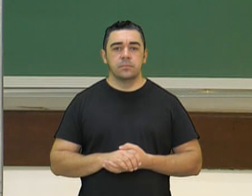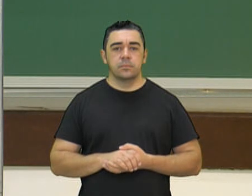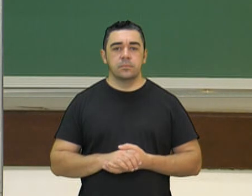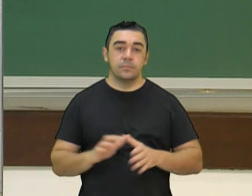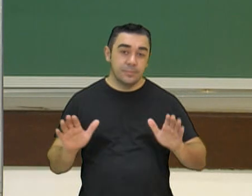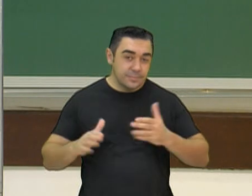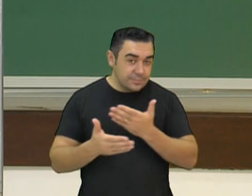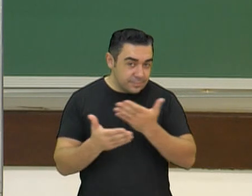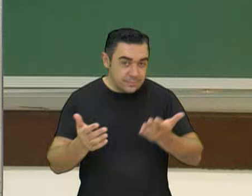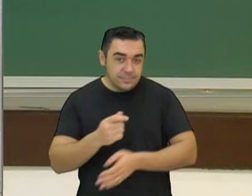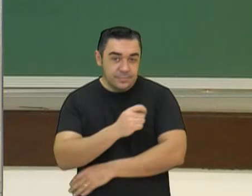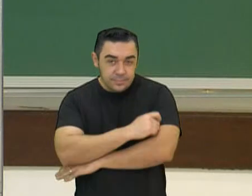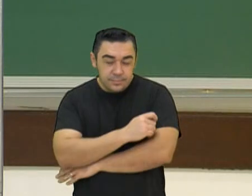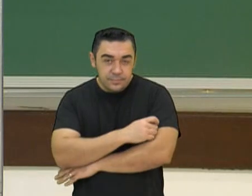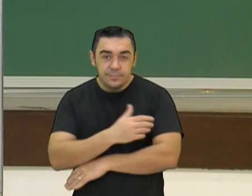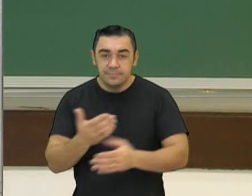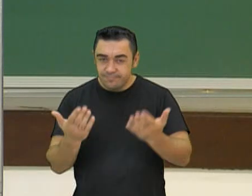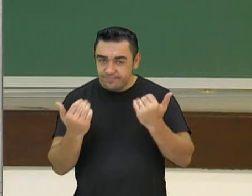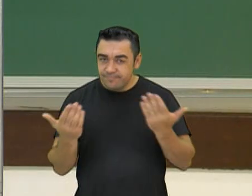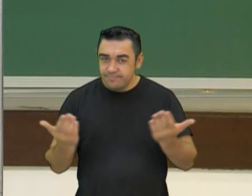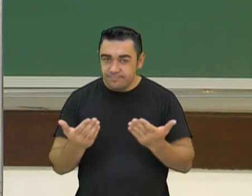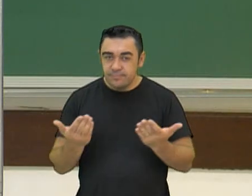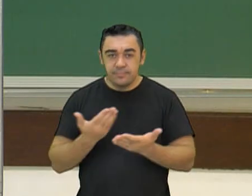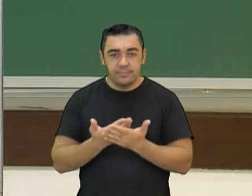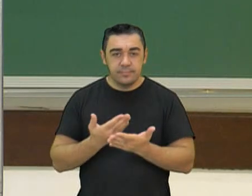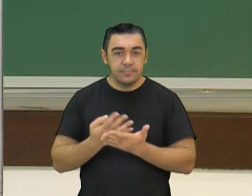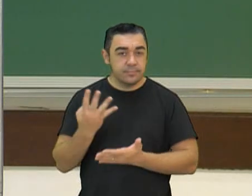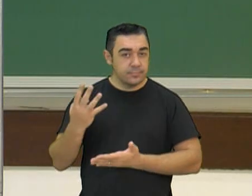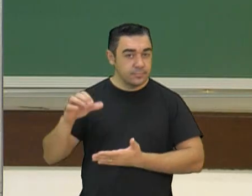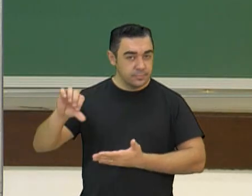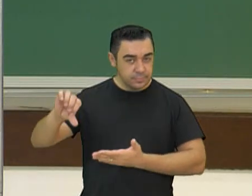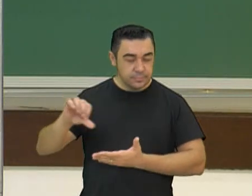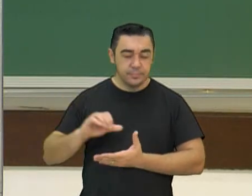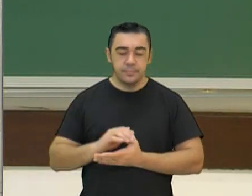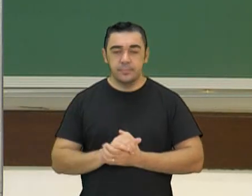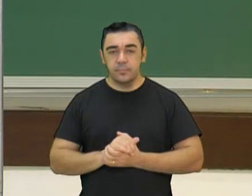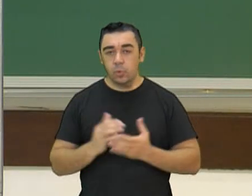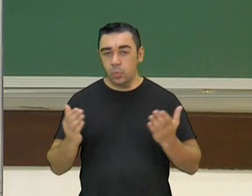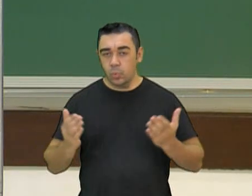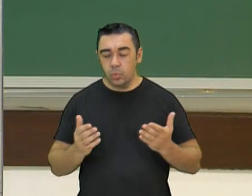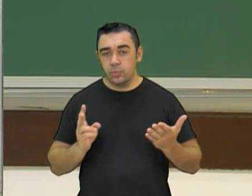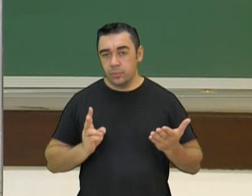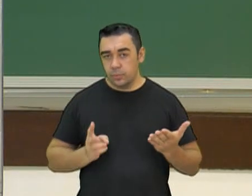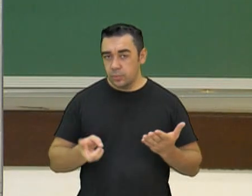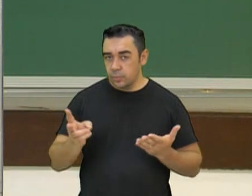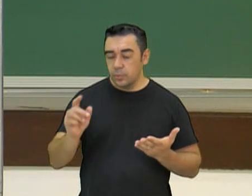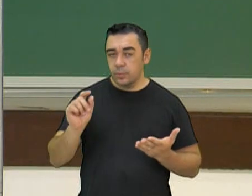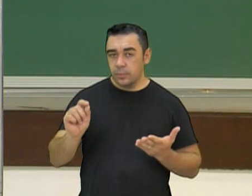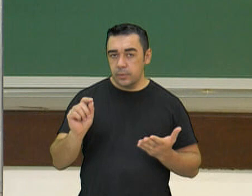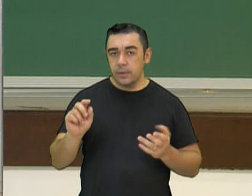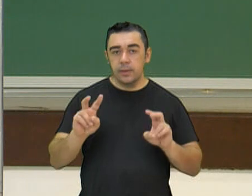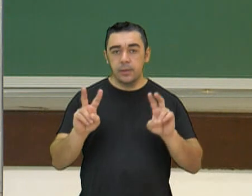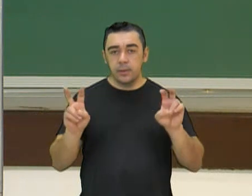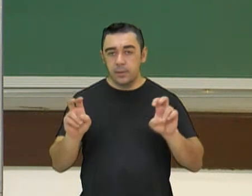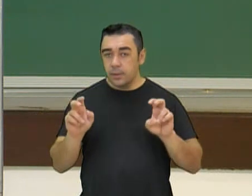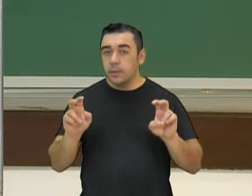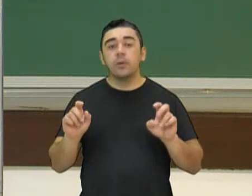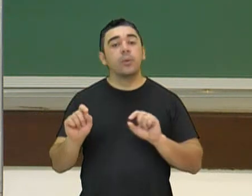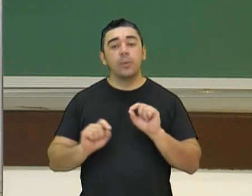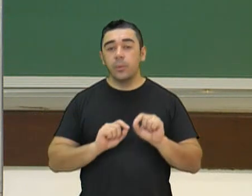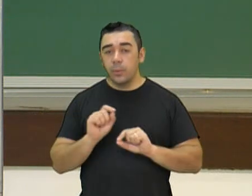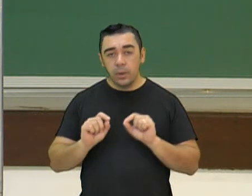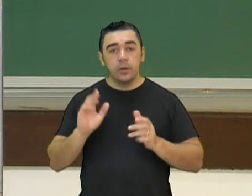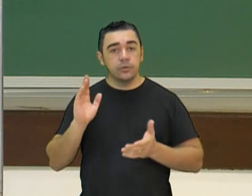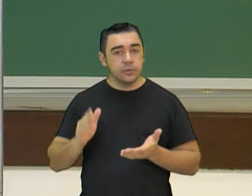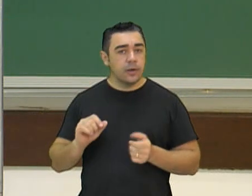Olá, alunos! Vamos agora para a nossa 49ª aula e hoje nós continuaremos aí com um assunto que estávamos já